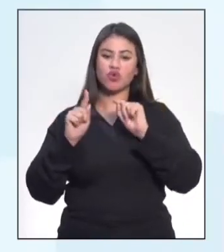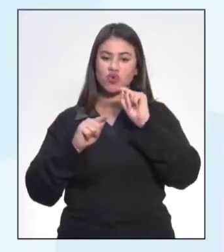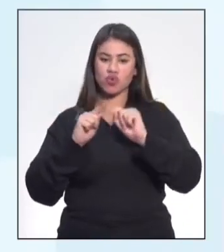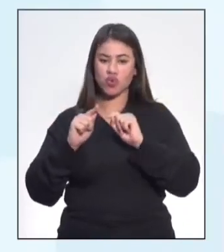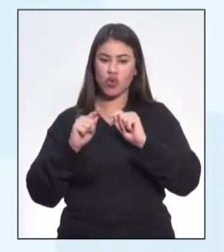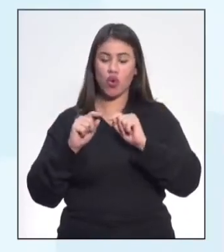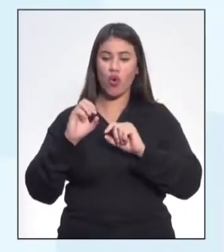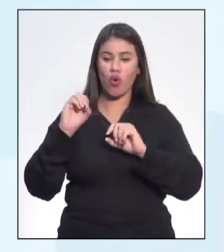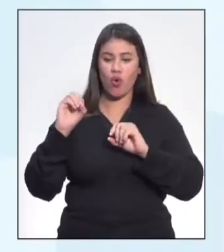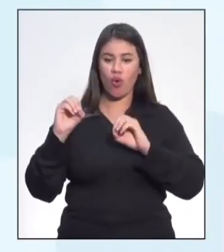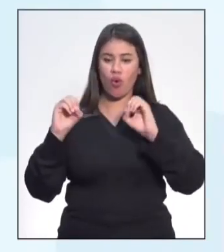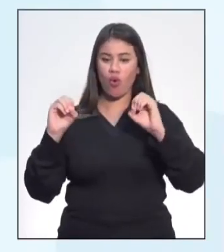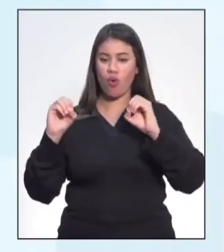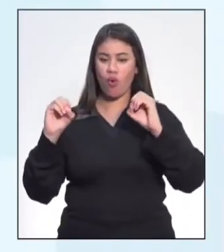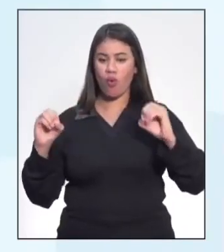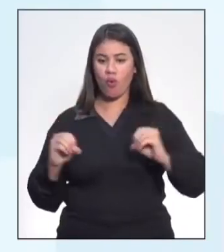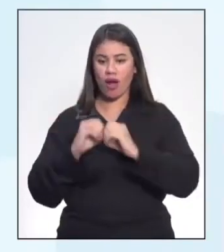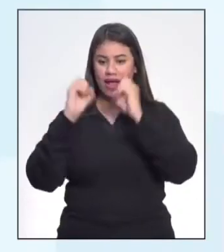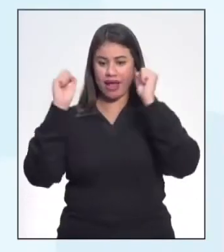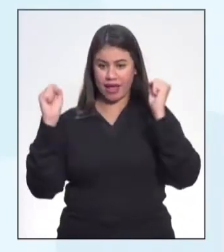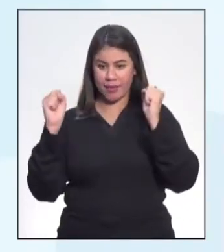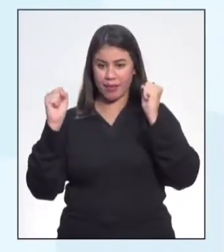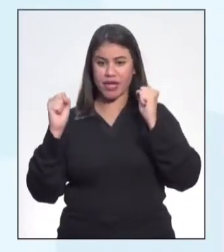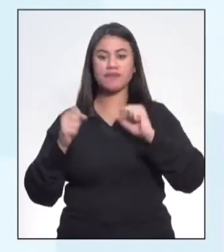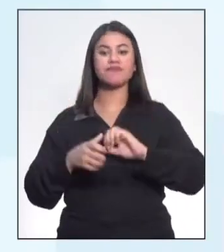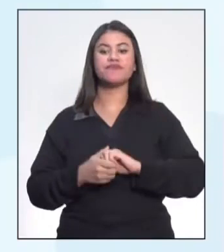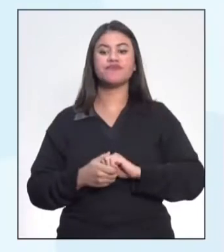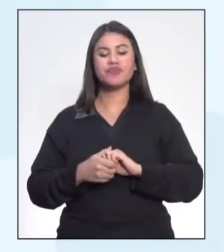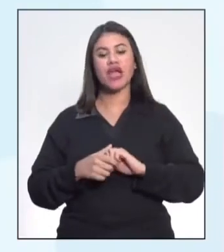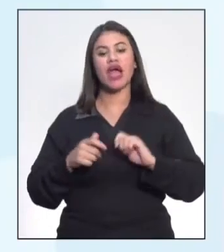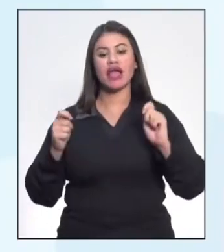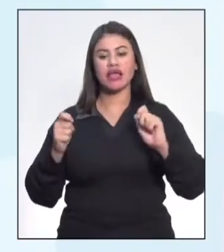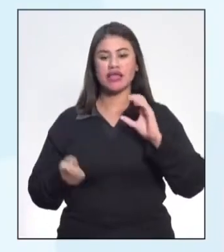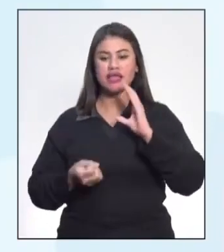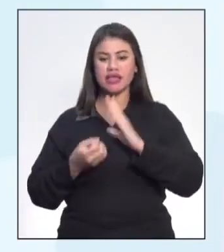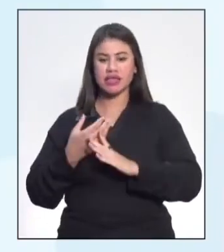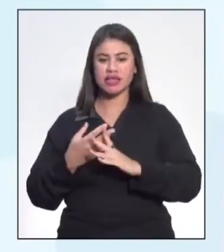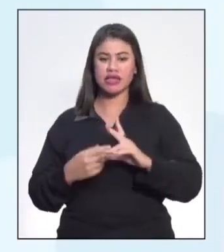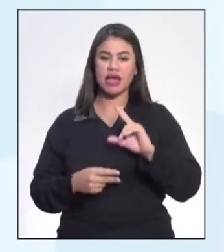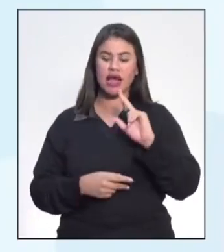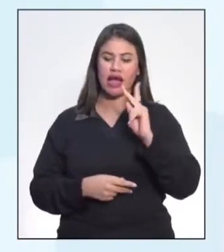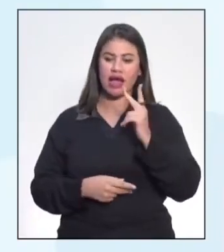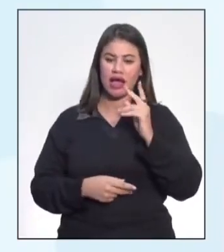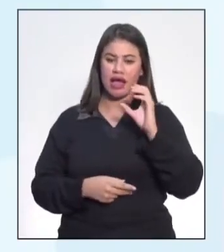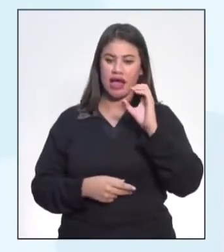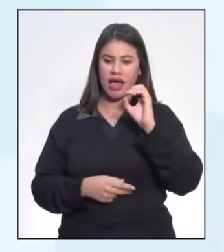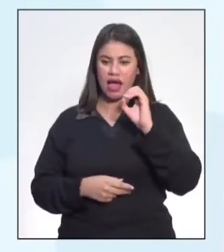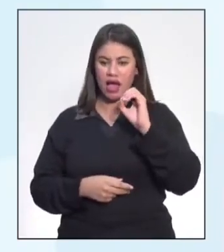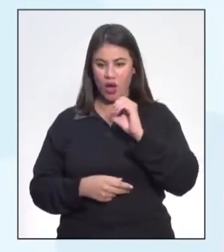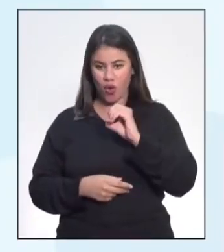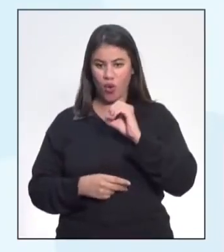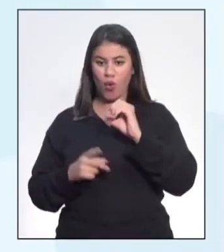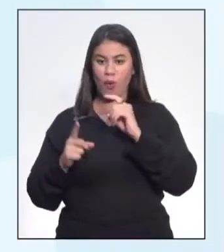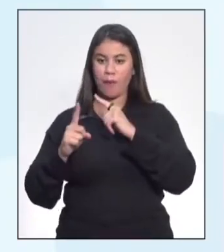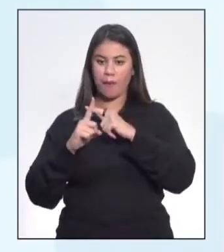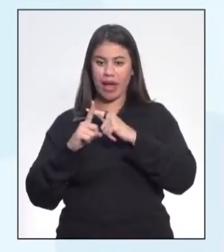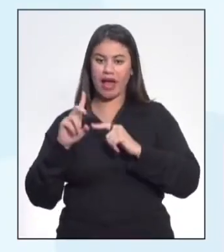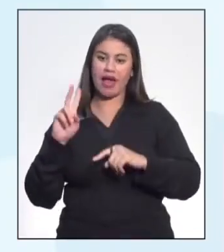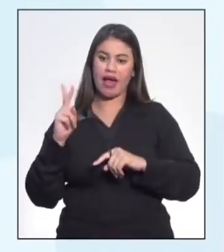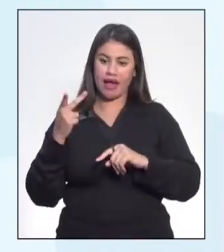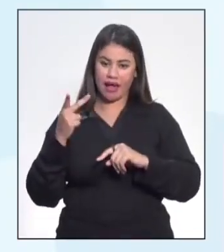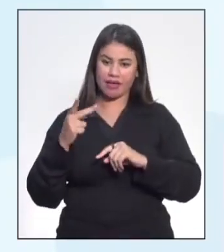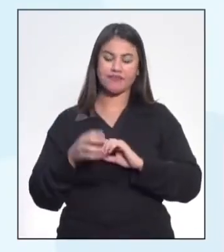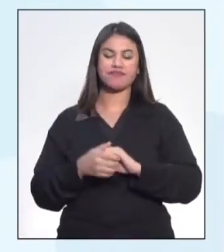dois oxigênio para depois formar a ligação HO mais H.